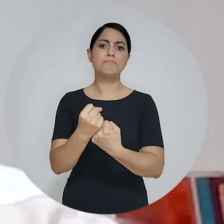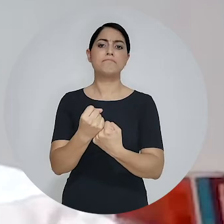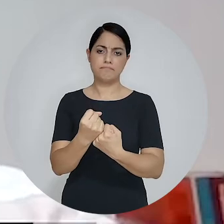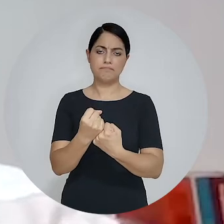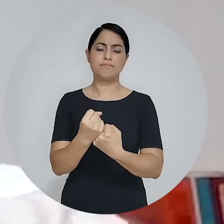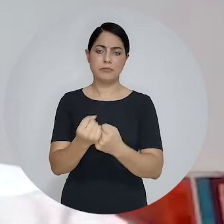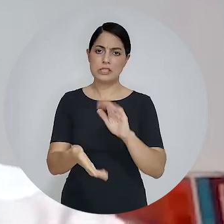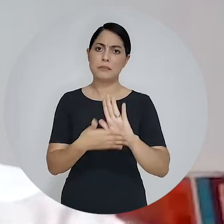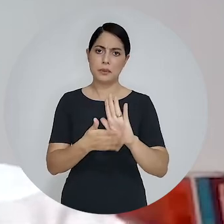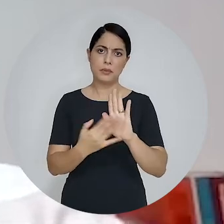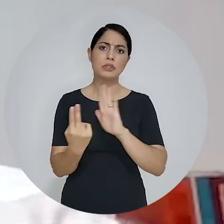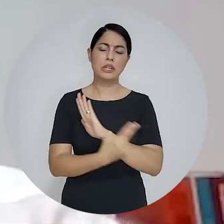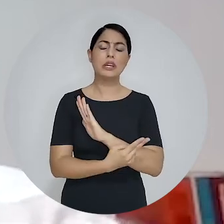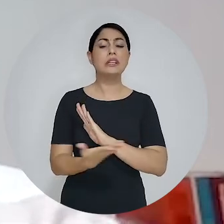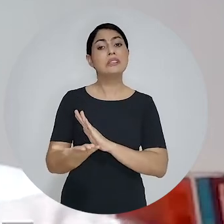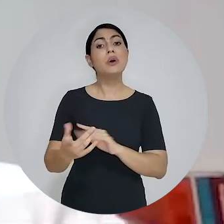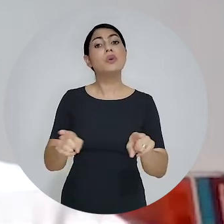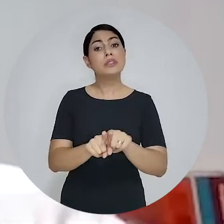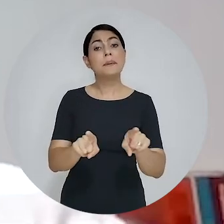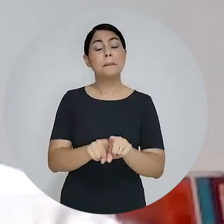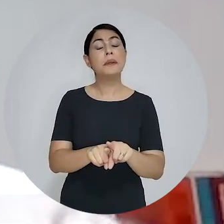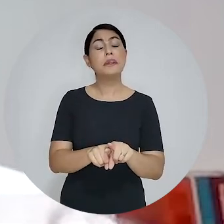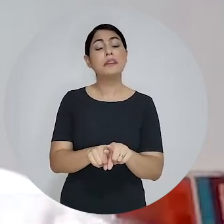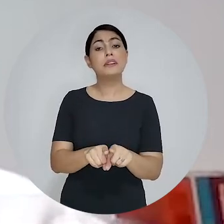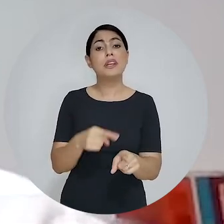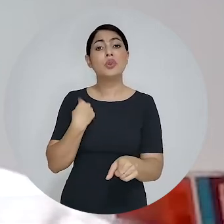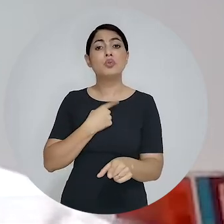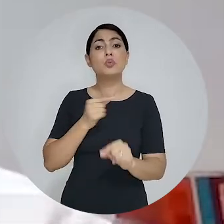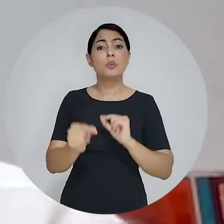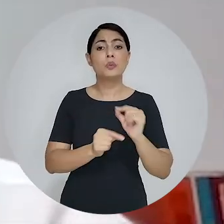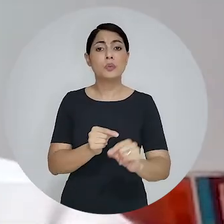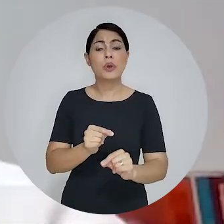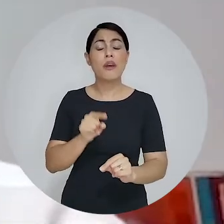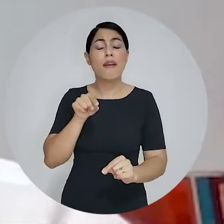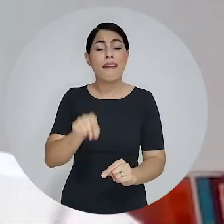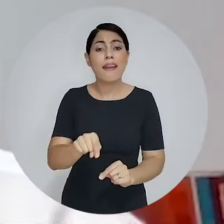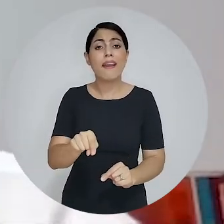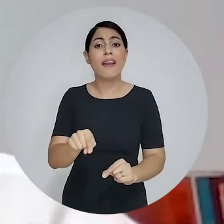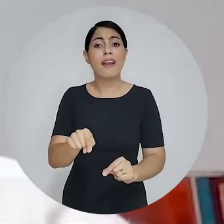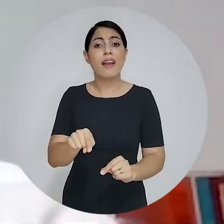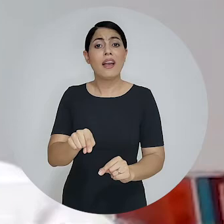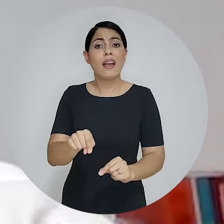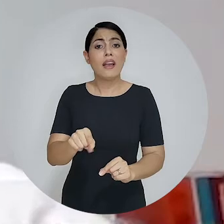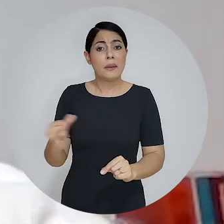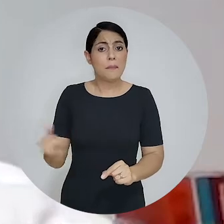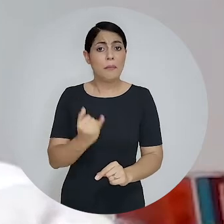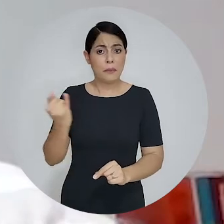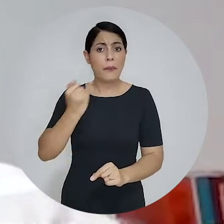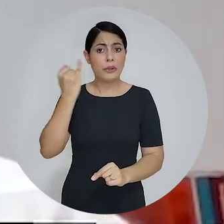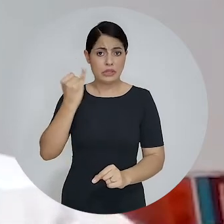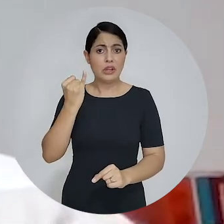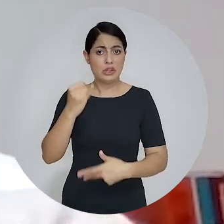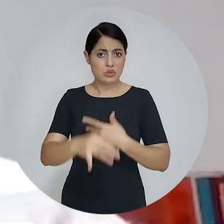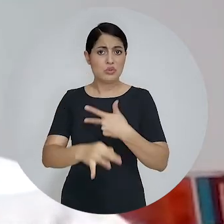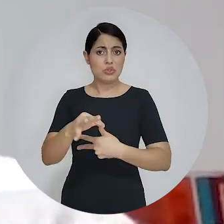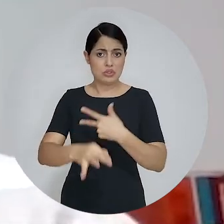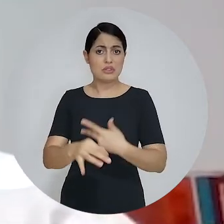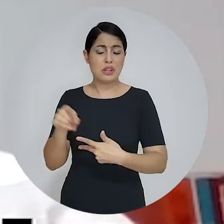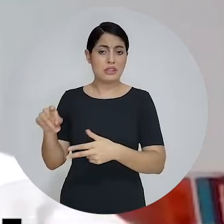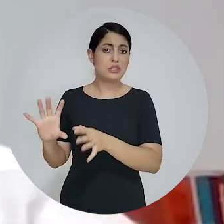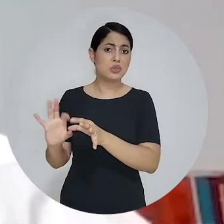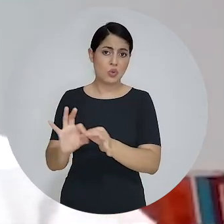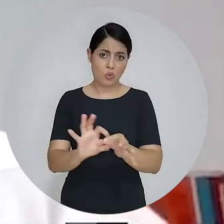essa PEC, e não só isso, para fazer prevalecer o status, a importância do Poder